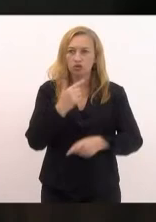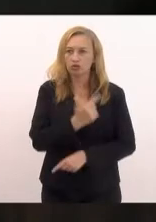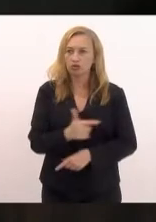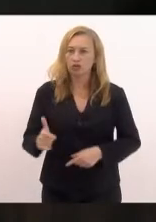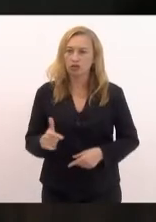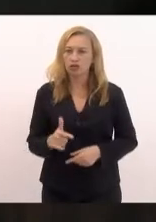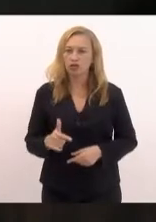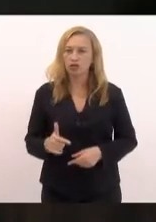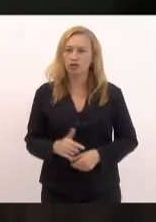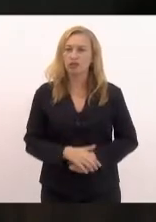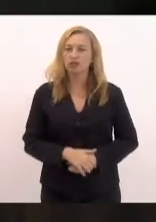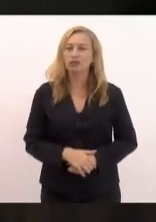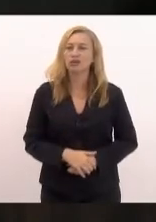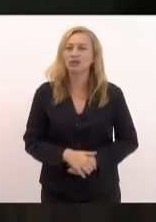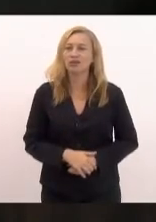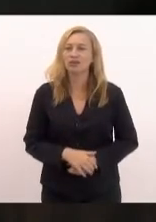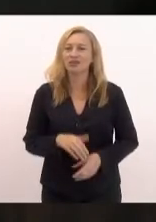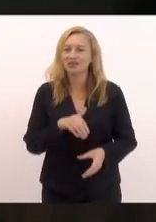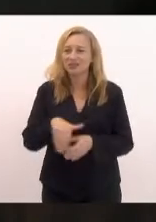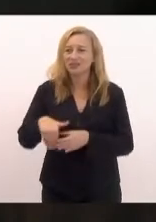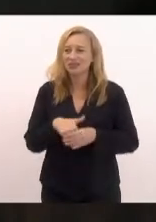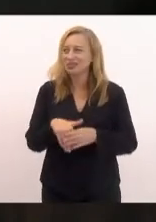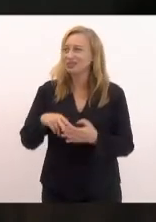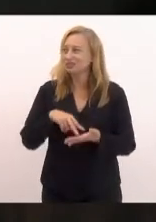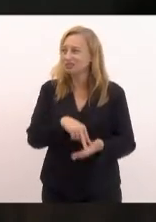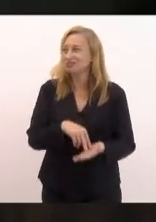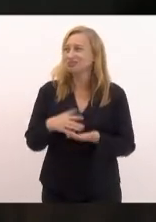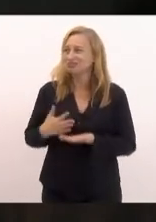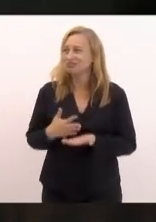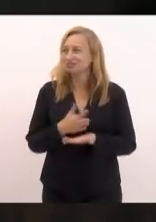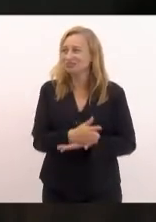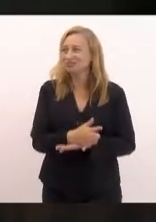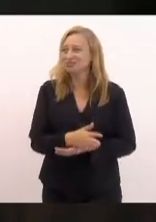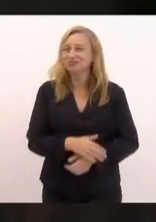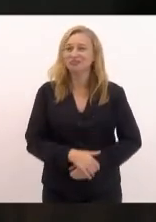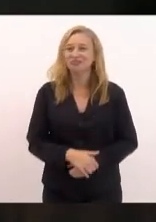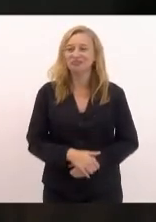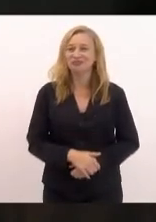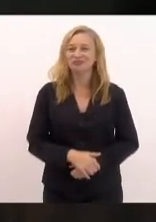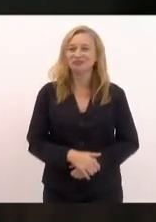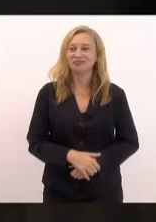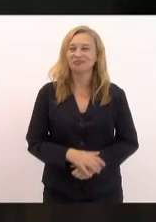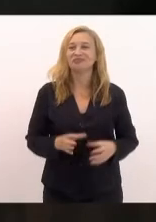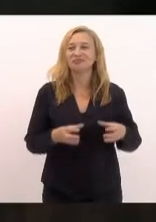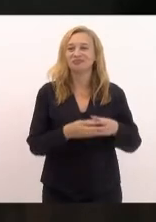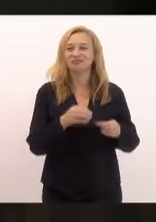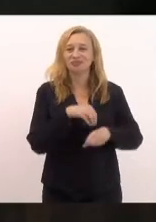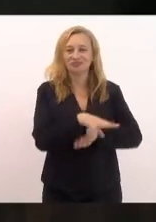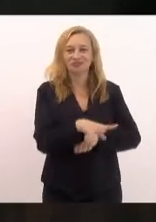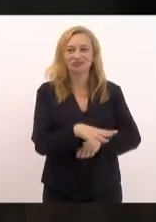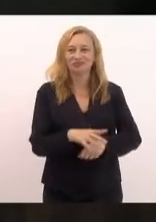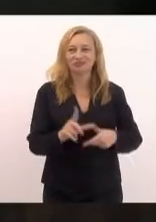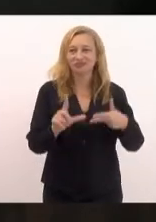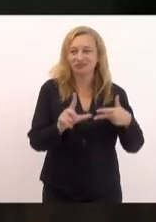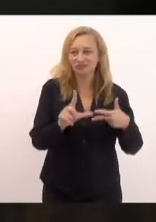encerrada a discussão. Em votação, os senhores que aprovam, permaneçam como estão. Aprovado, vai à Comissão de Indicação